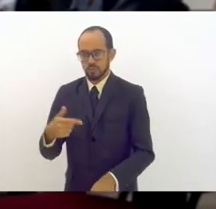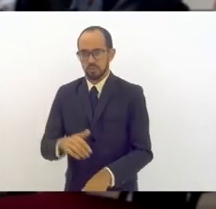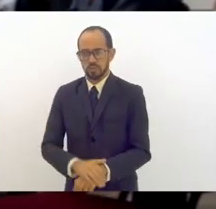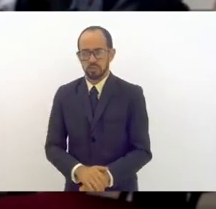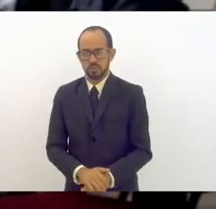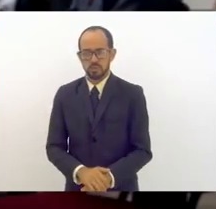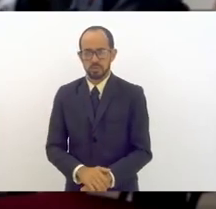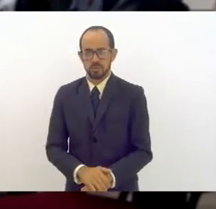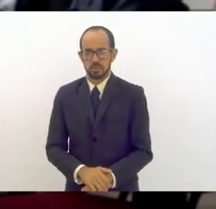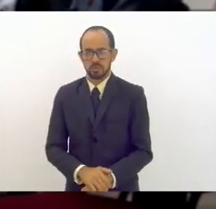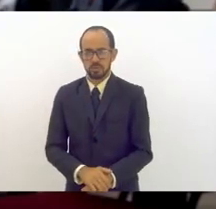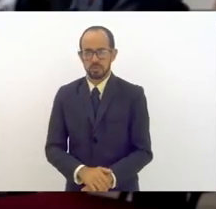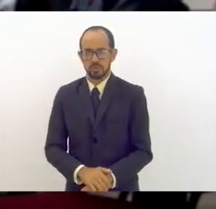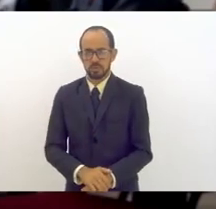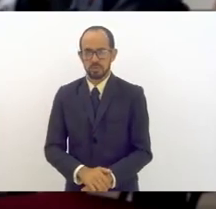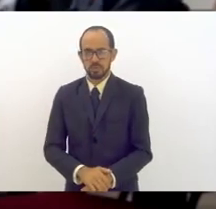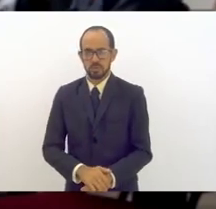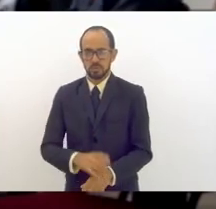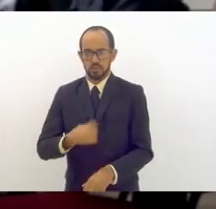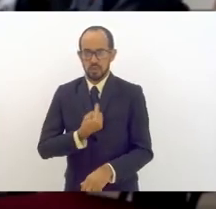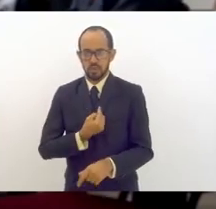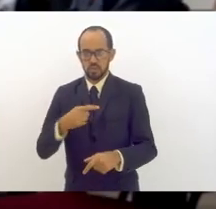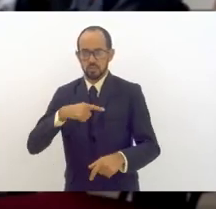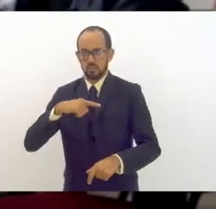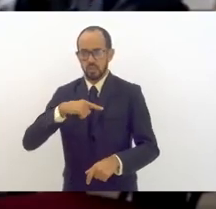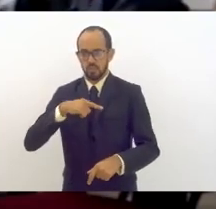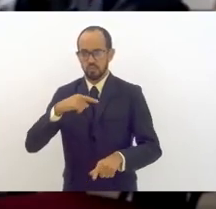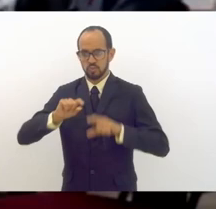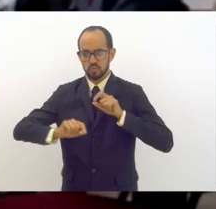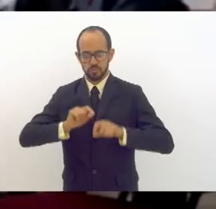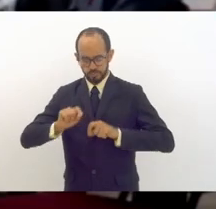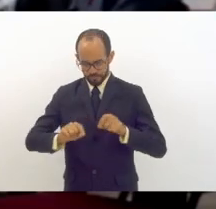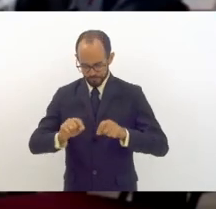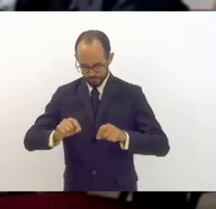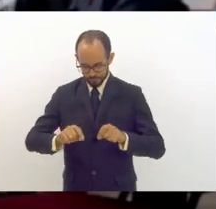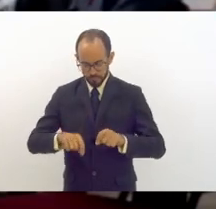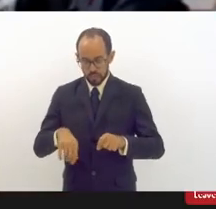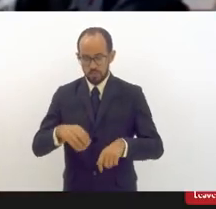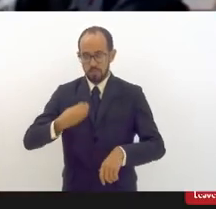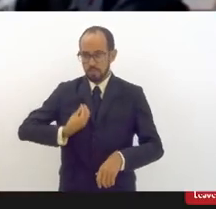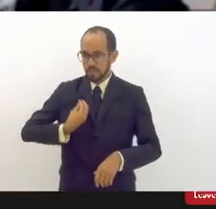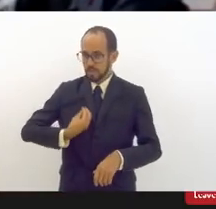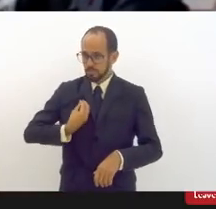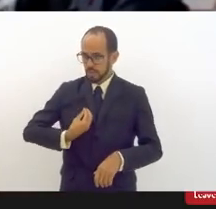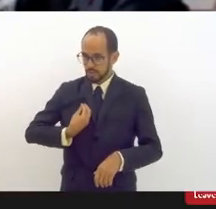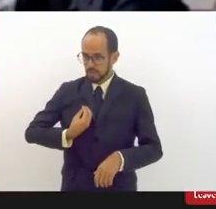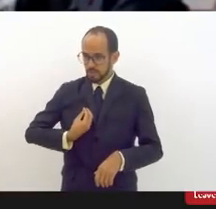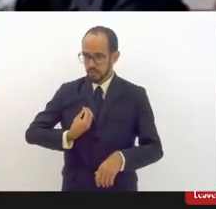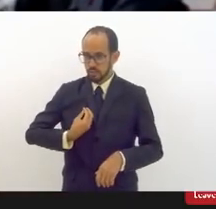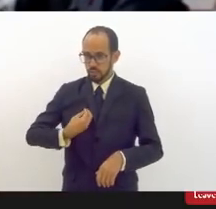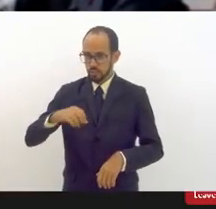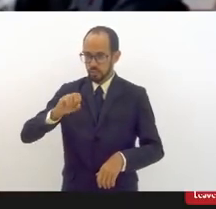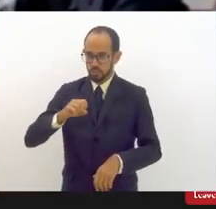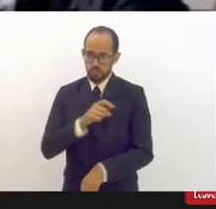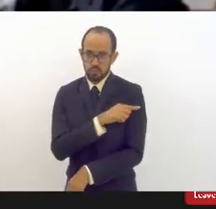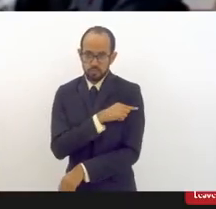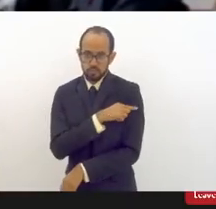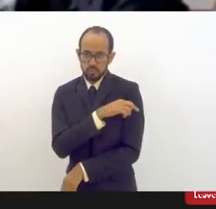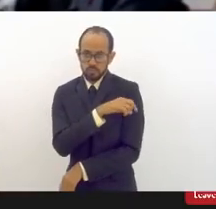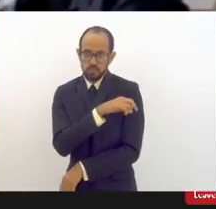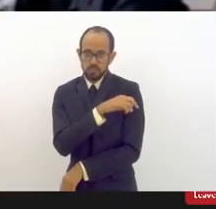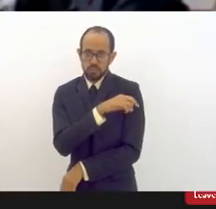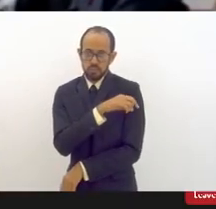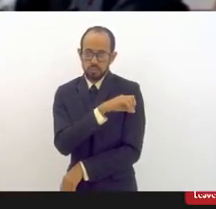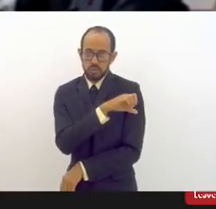a avaliação, nós tivemos uma taxa de participação para o ensino fundamental e para o ensino médio,